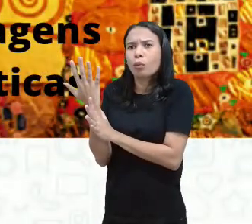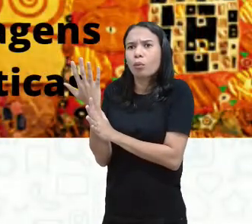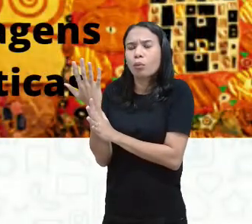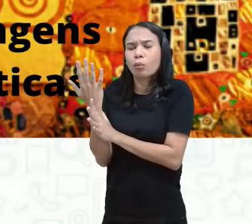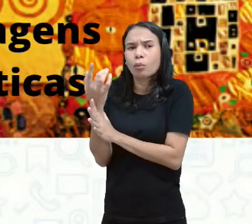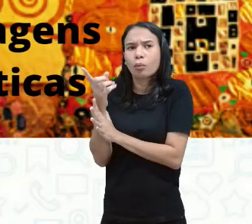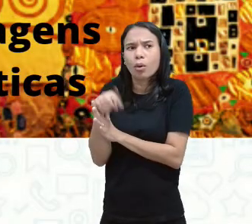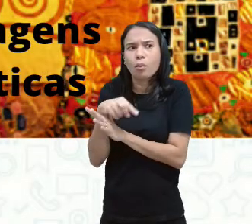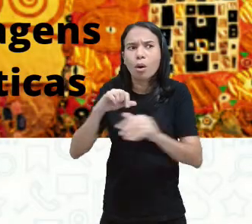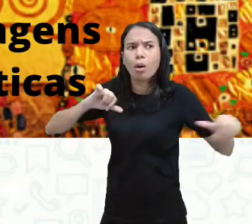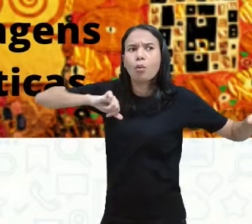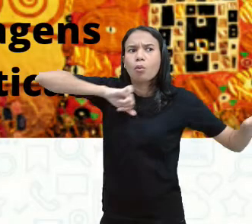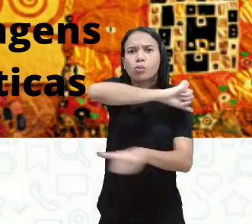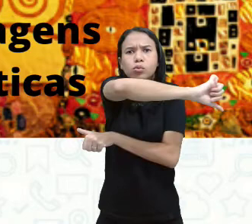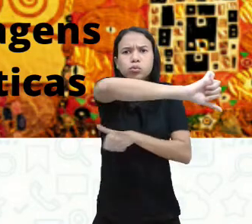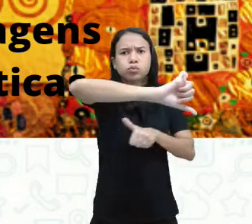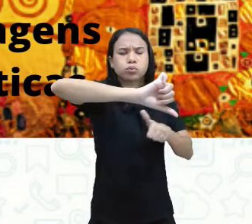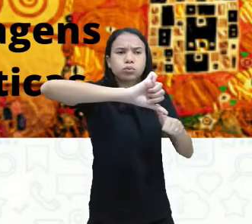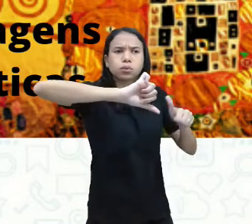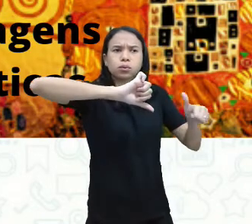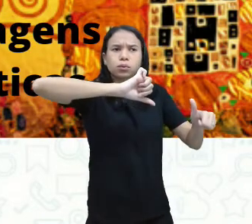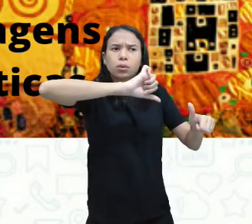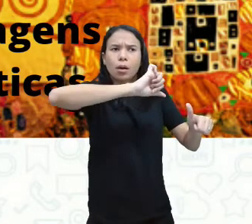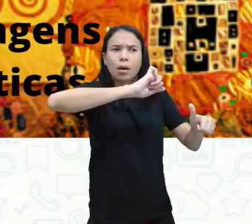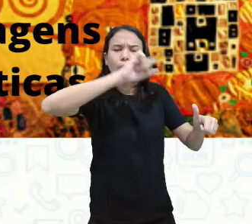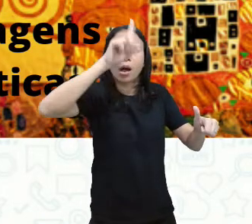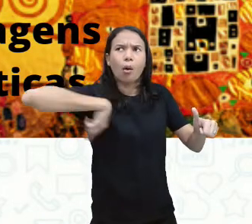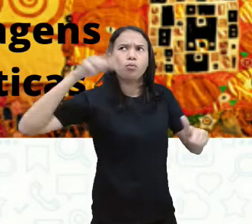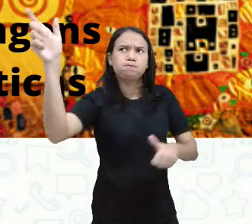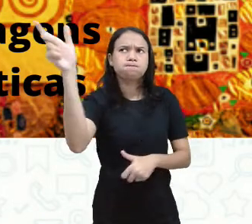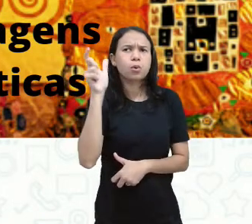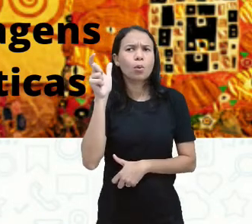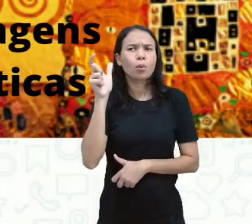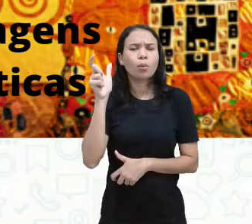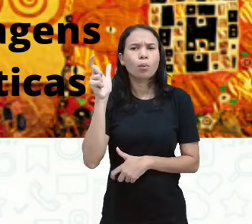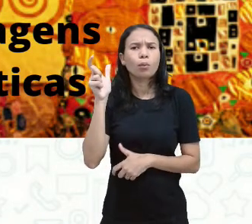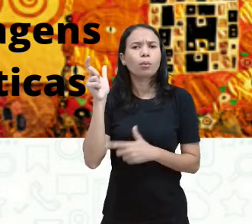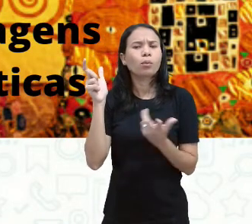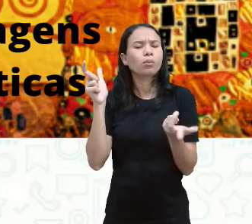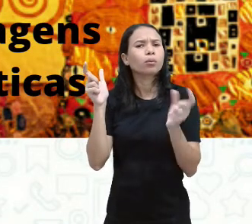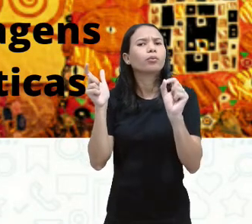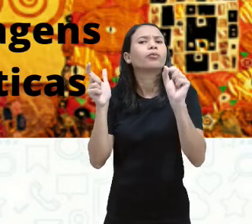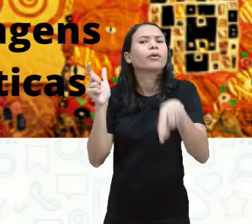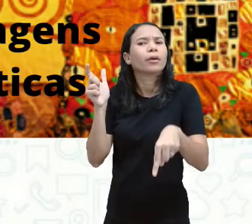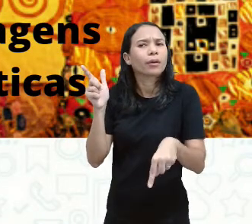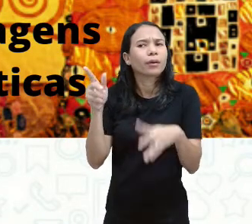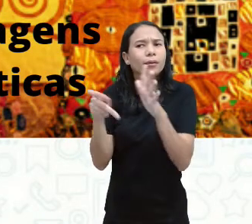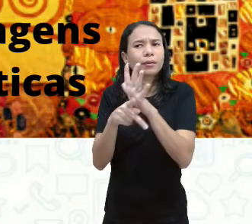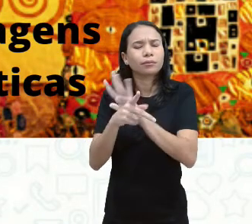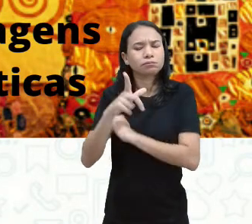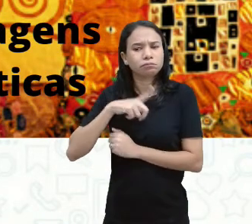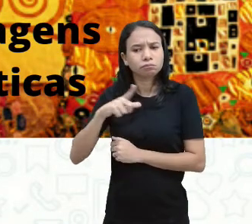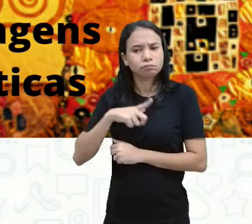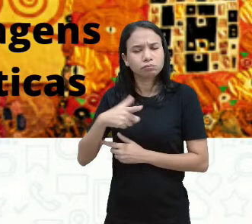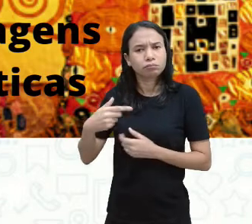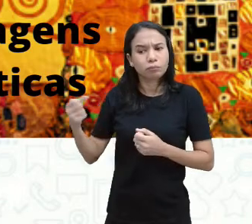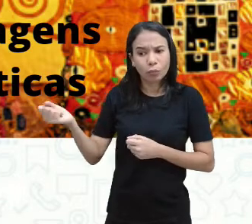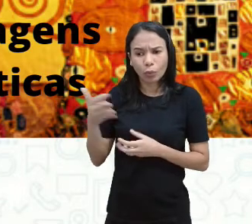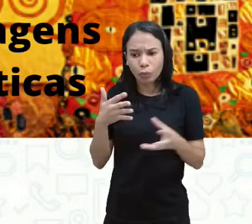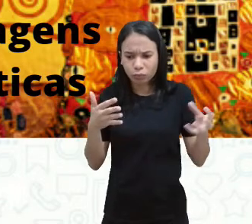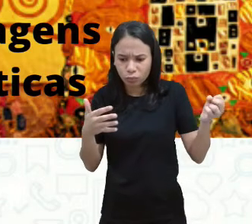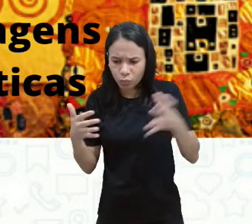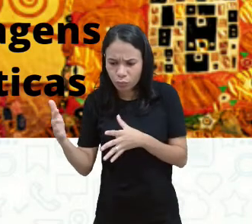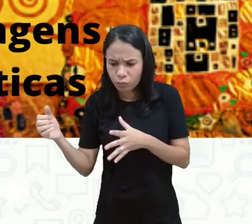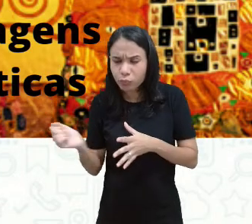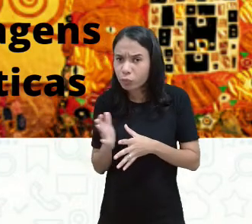foi uma ruptura, foi uma tendência, né, que trouxe outras coisas no